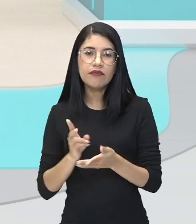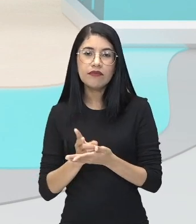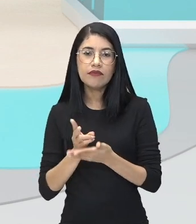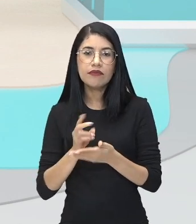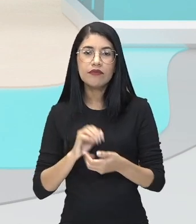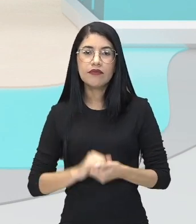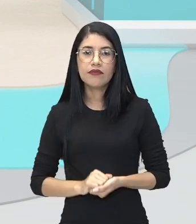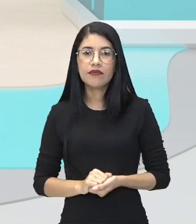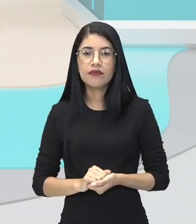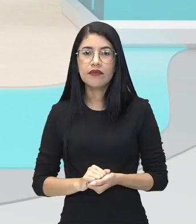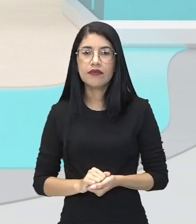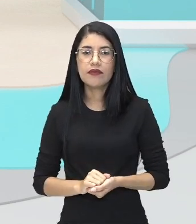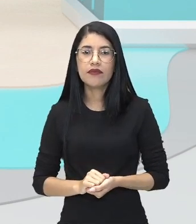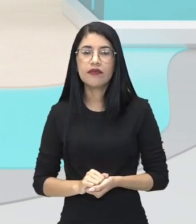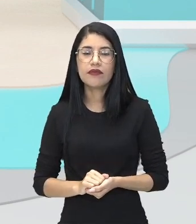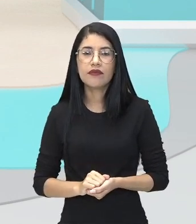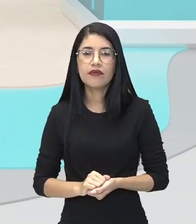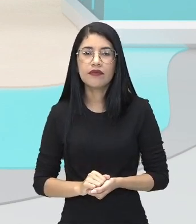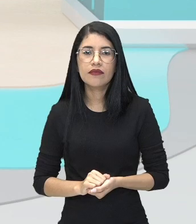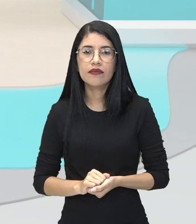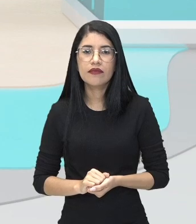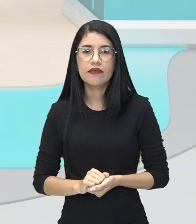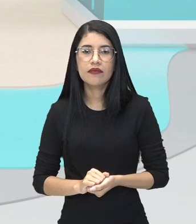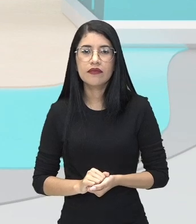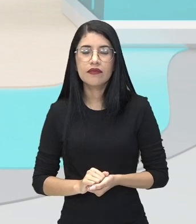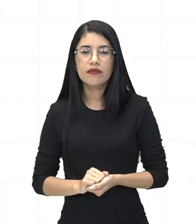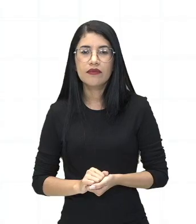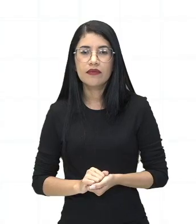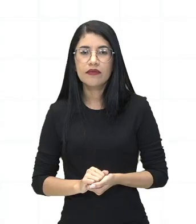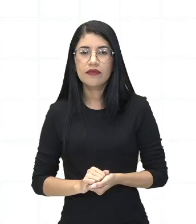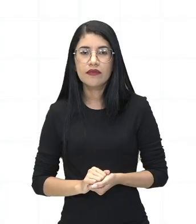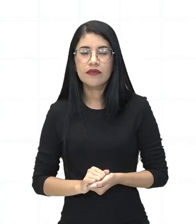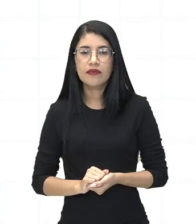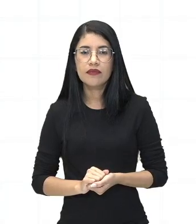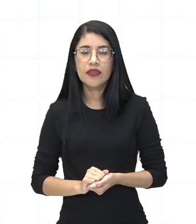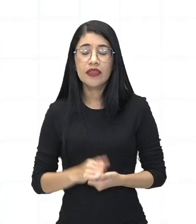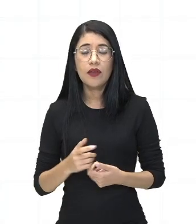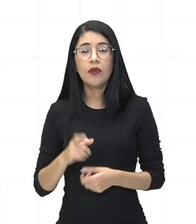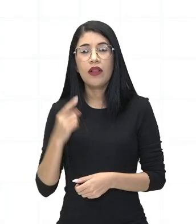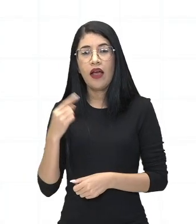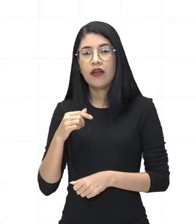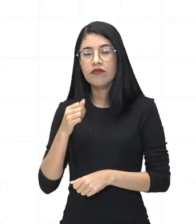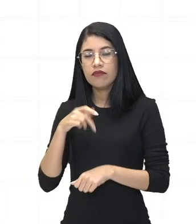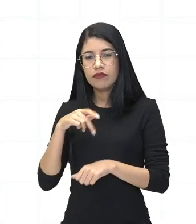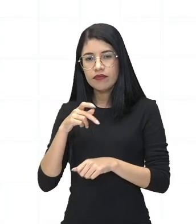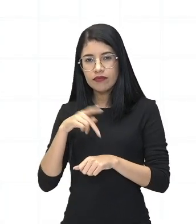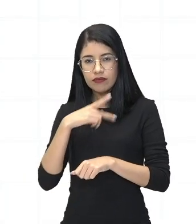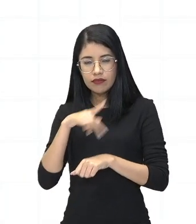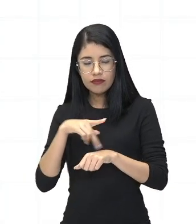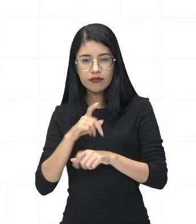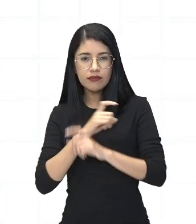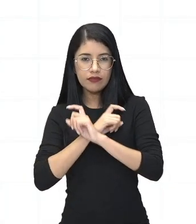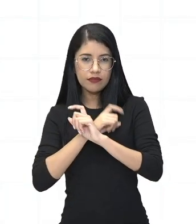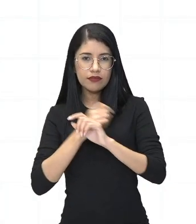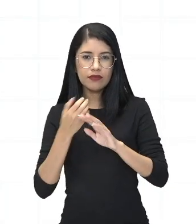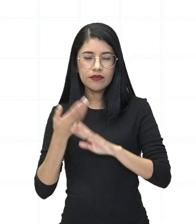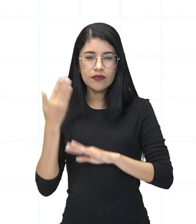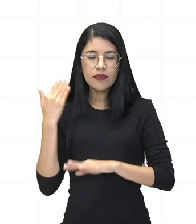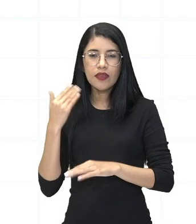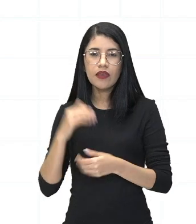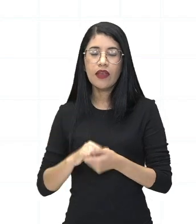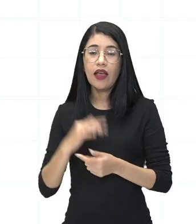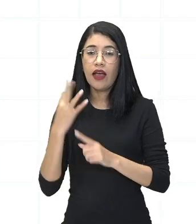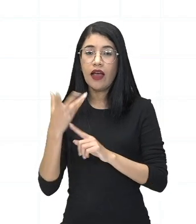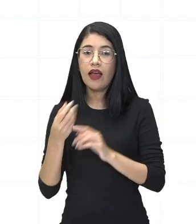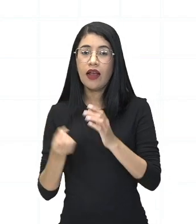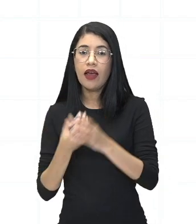nosso conteúdo. E aí, falando sobre isso, no caso dos egípcios, né, antigos, a arte era